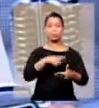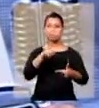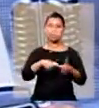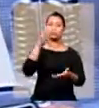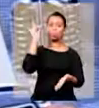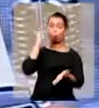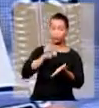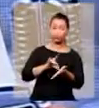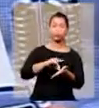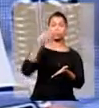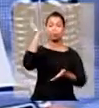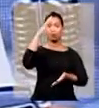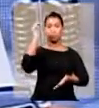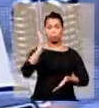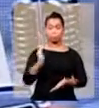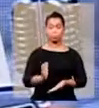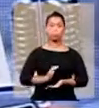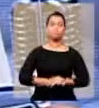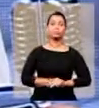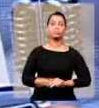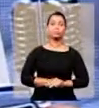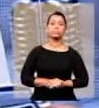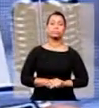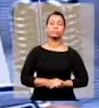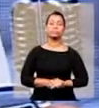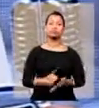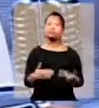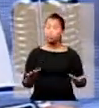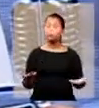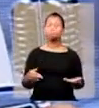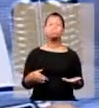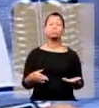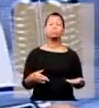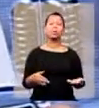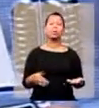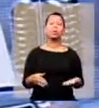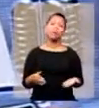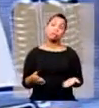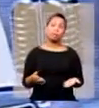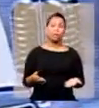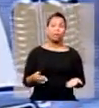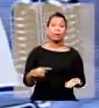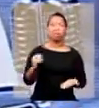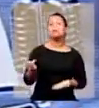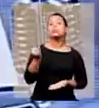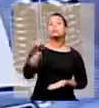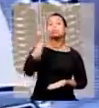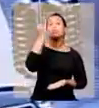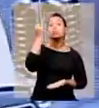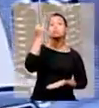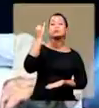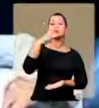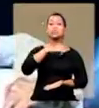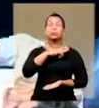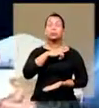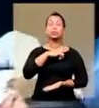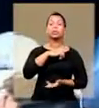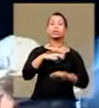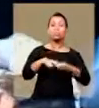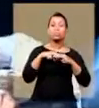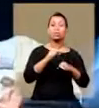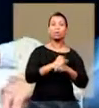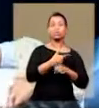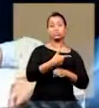Então, assim, a importância que se dá a partir de 2002, com a lei, de que todos os